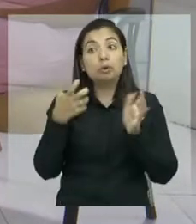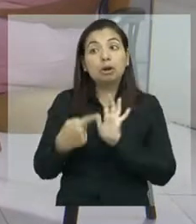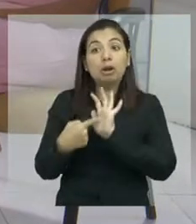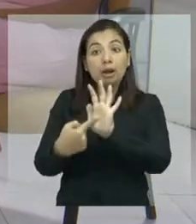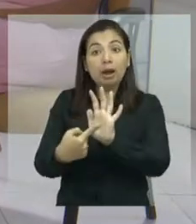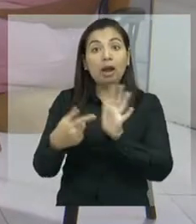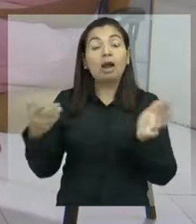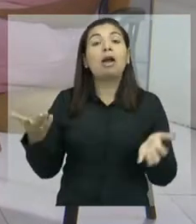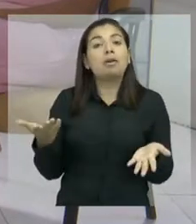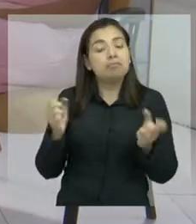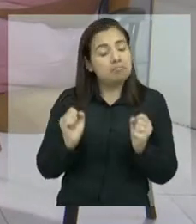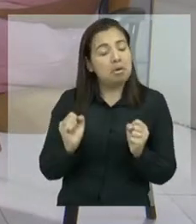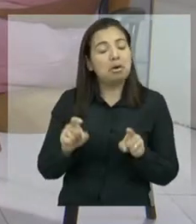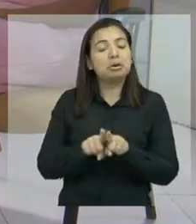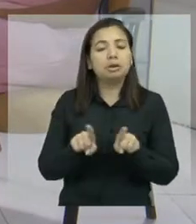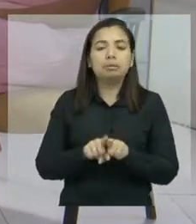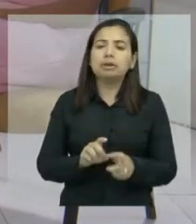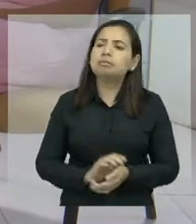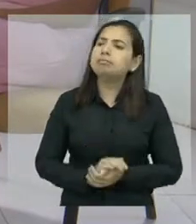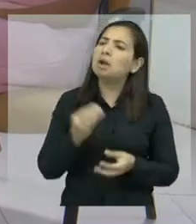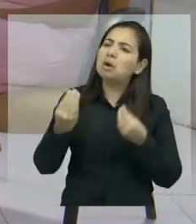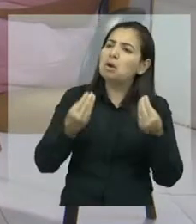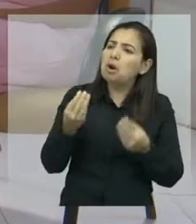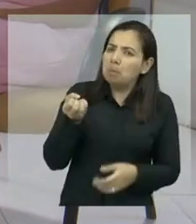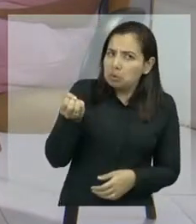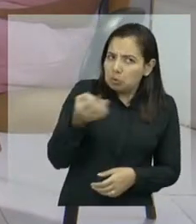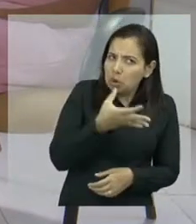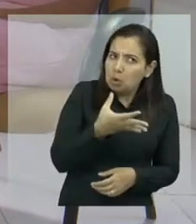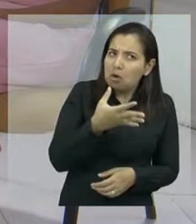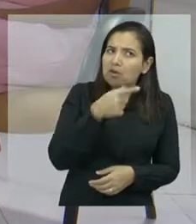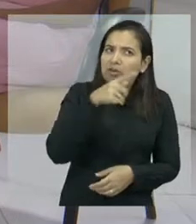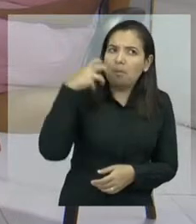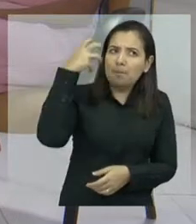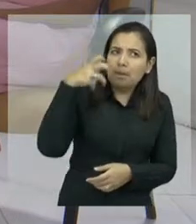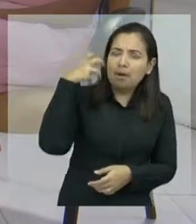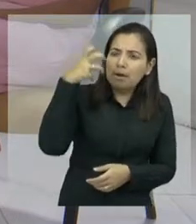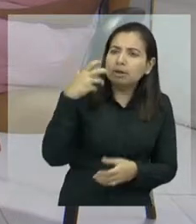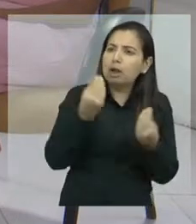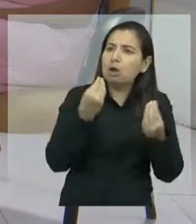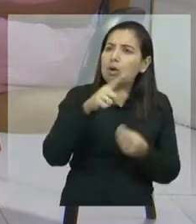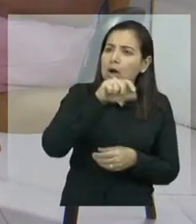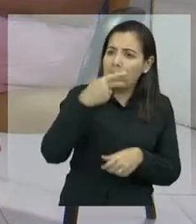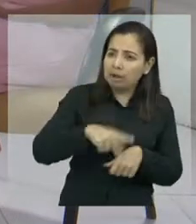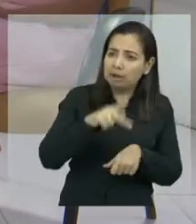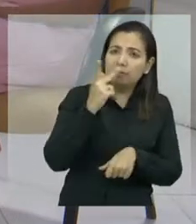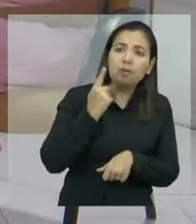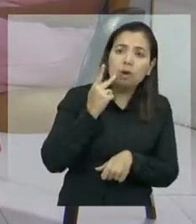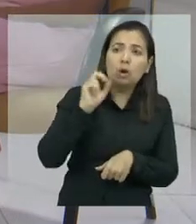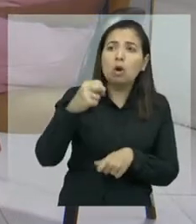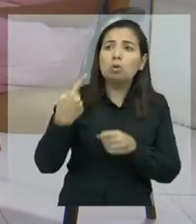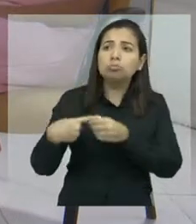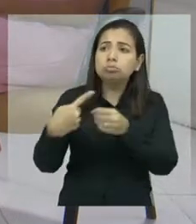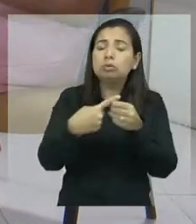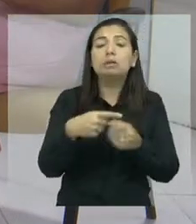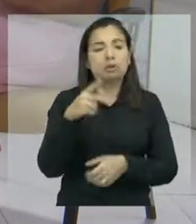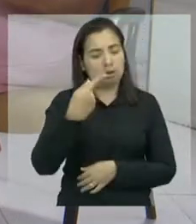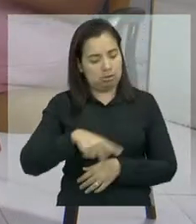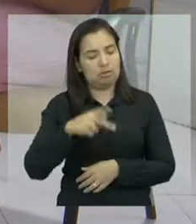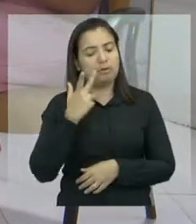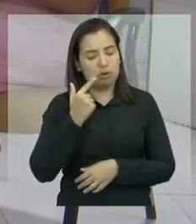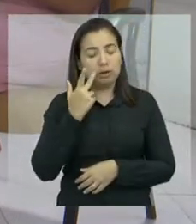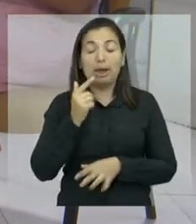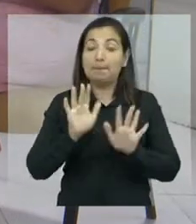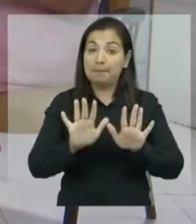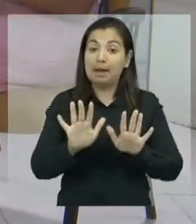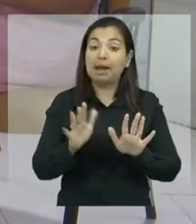eles são escolhidos aqui no município de Fortaleza ou vêm de outros municípios? No município de Fortaleza, mas como agora